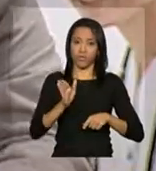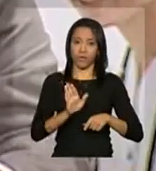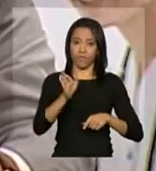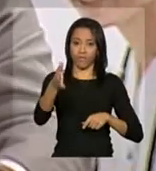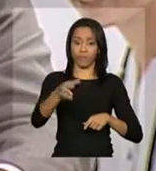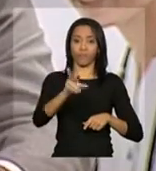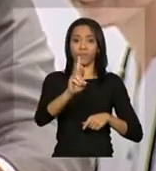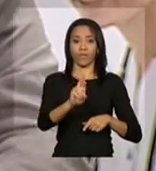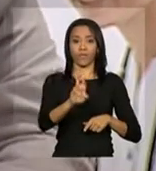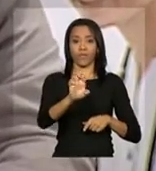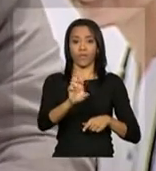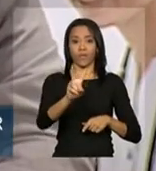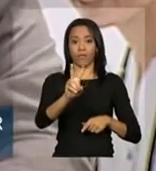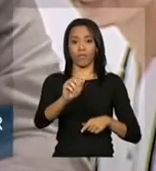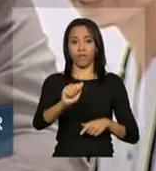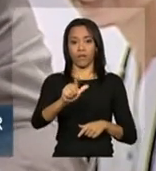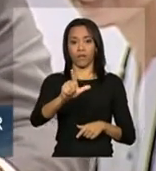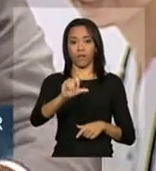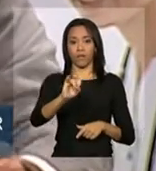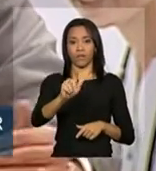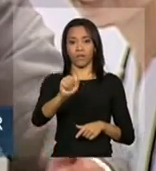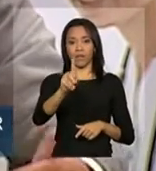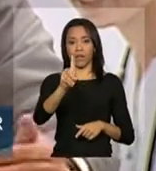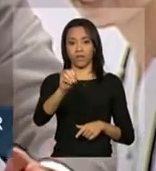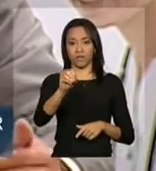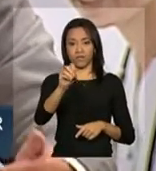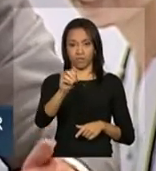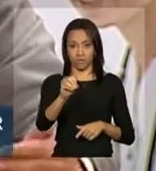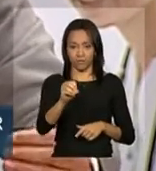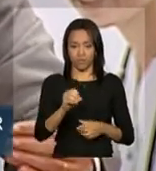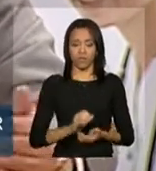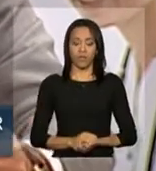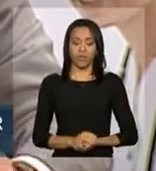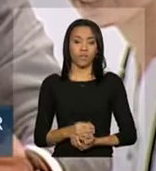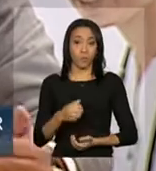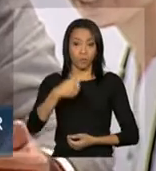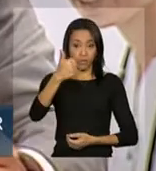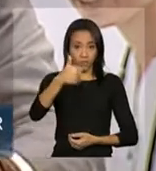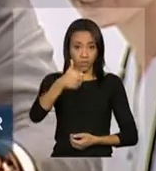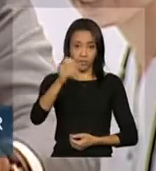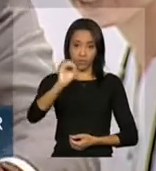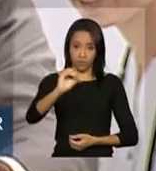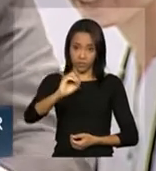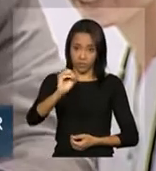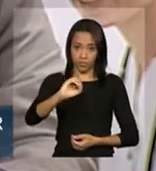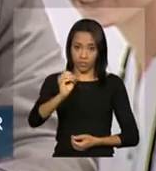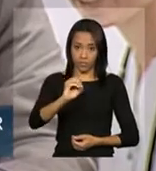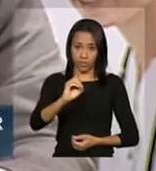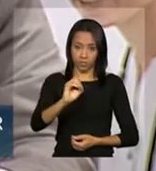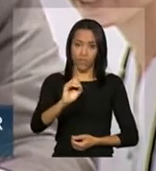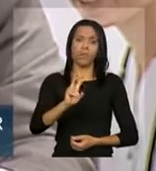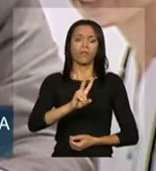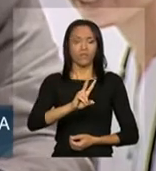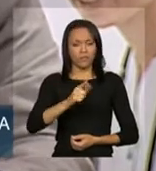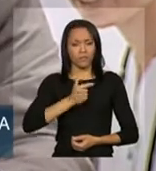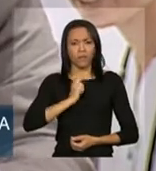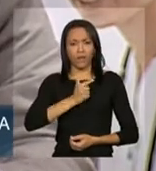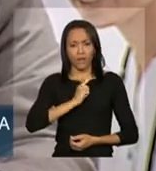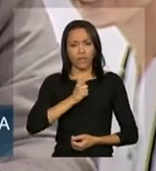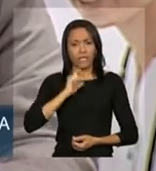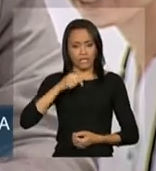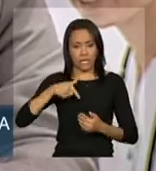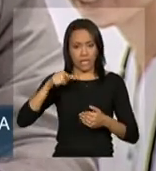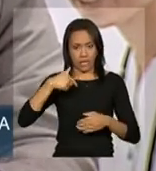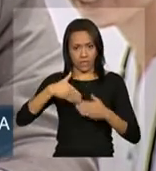então será a partir do primeiro do Dia 1eo de outubro não tá eh incluído aí mas existirá também dentra esse